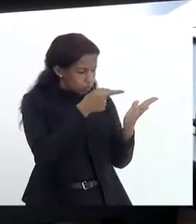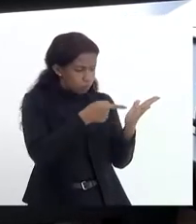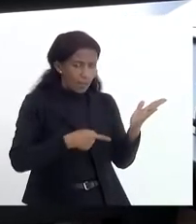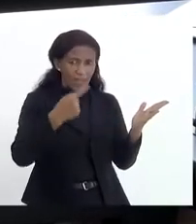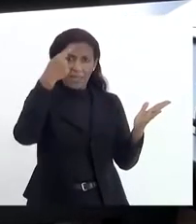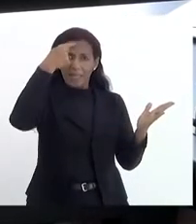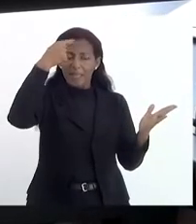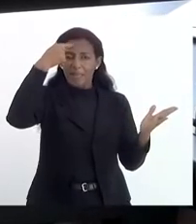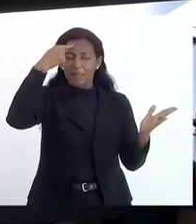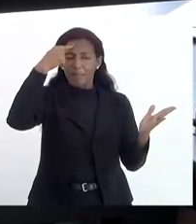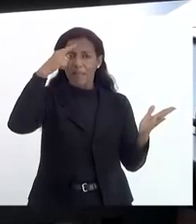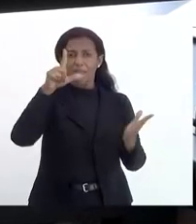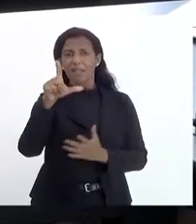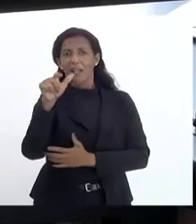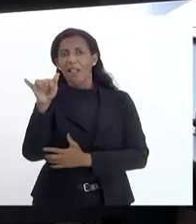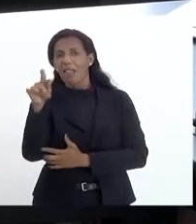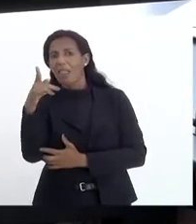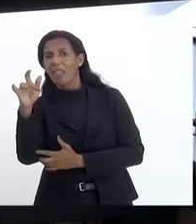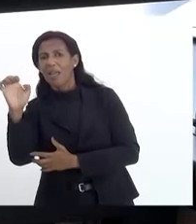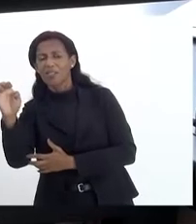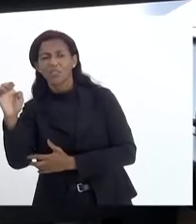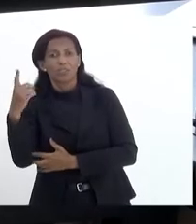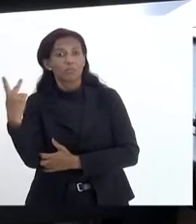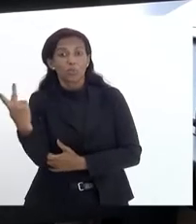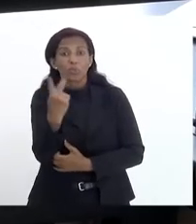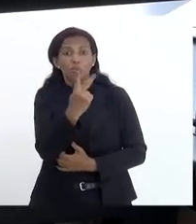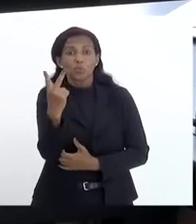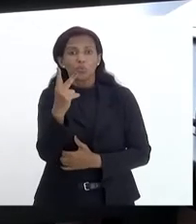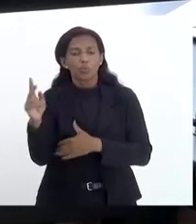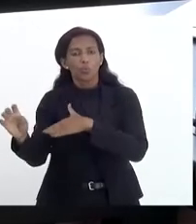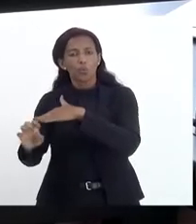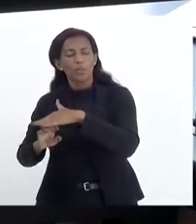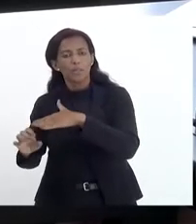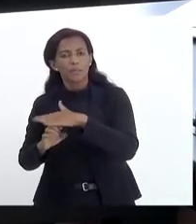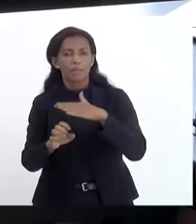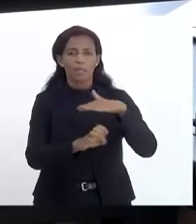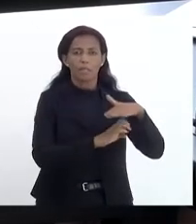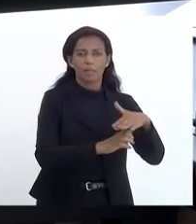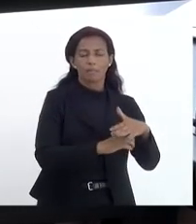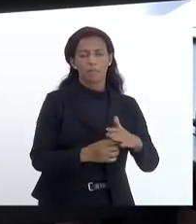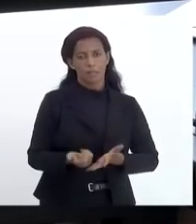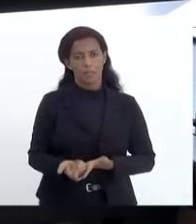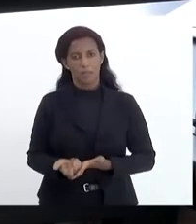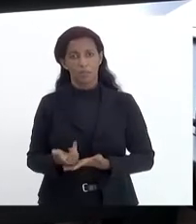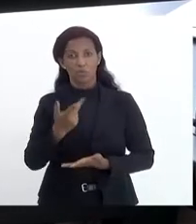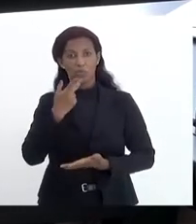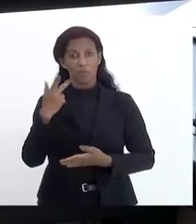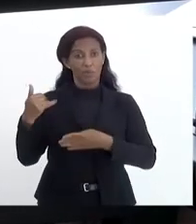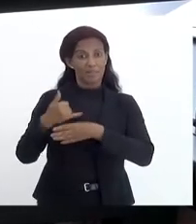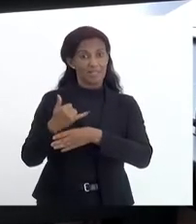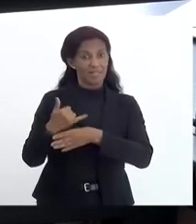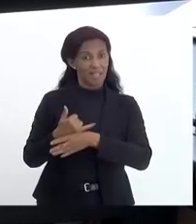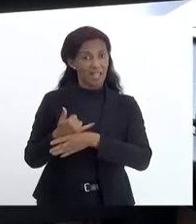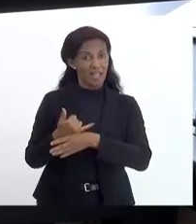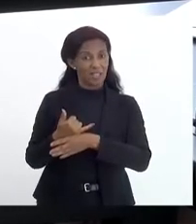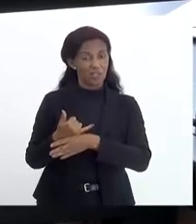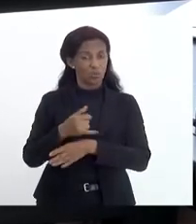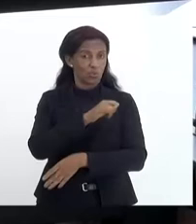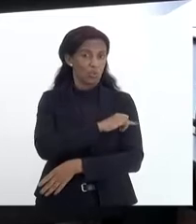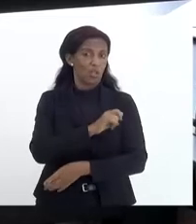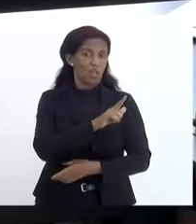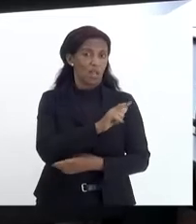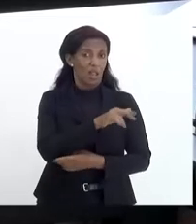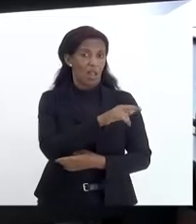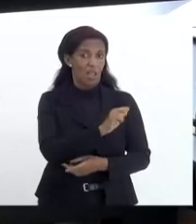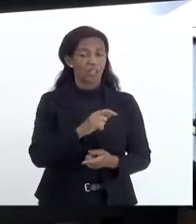pensando, imaginando a Light, mas sim, nós temos duas concessionárias, nós perfeito, não estamos legislando para a cidade do Rio de Janeiro. Perfeito. Você tem a Light e